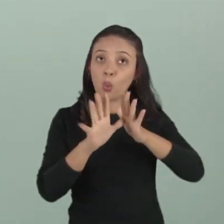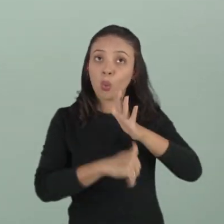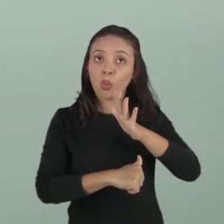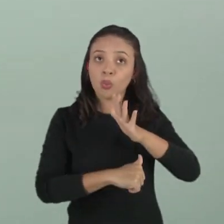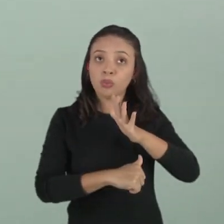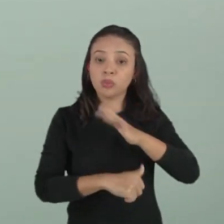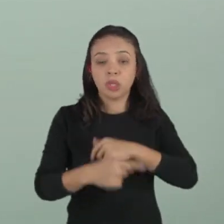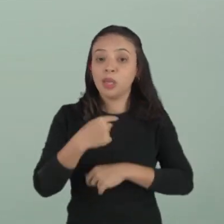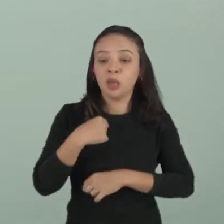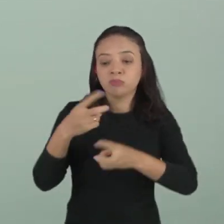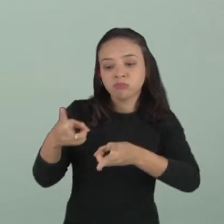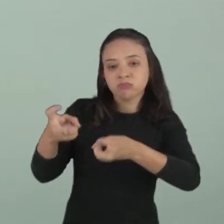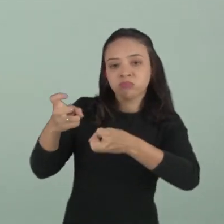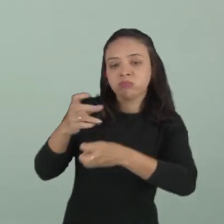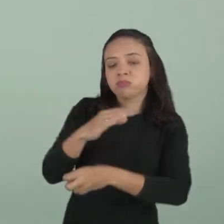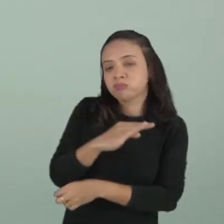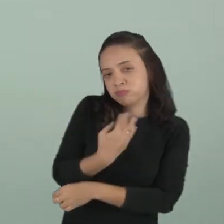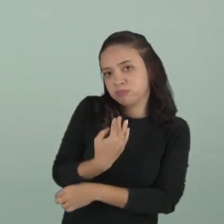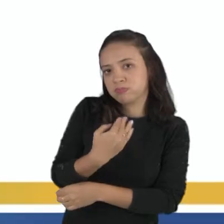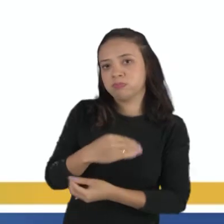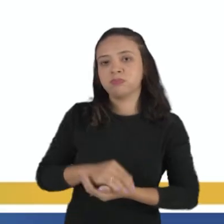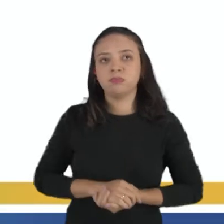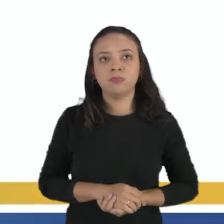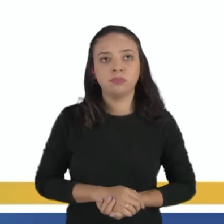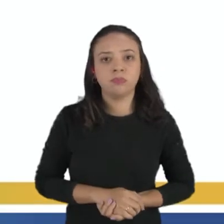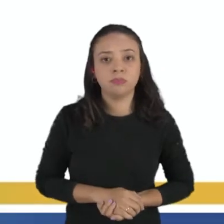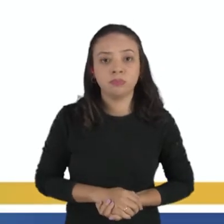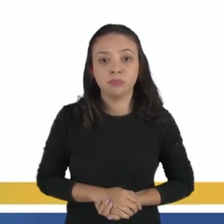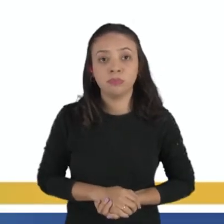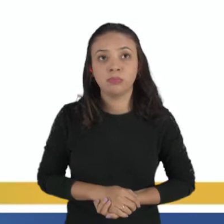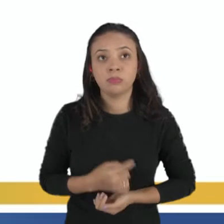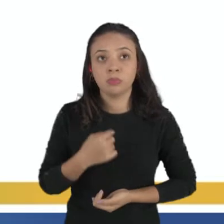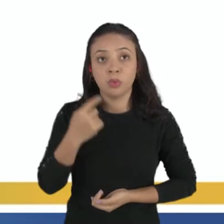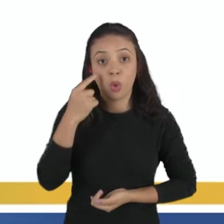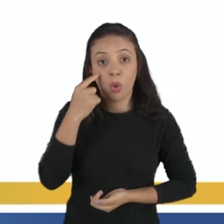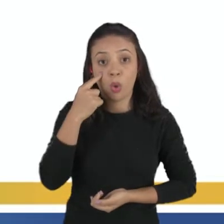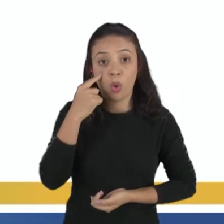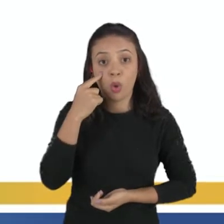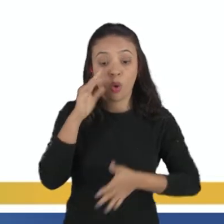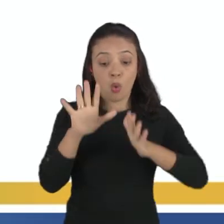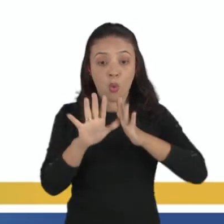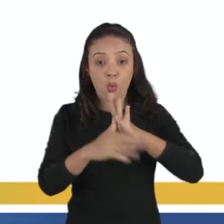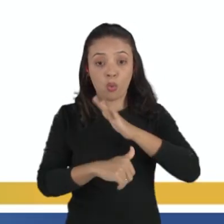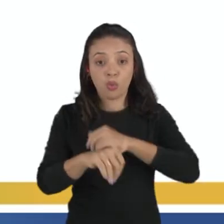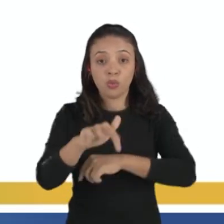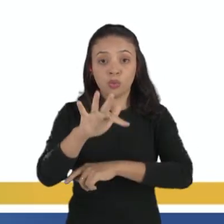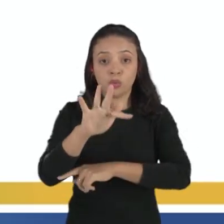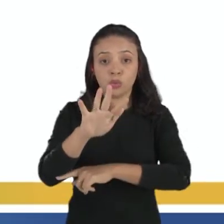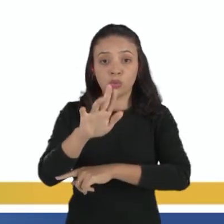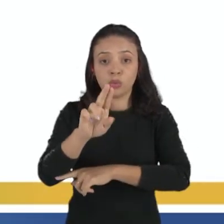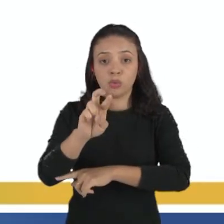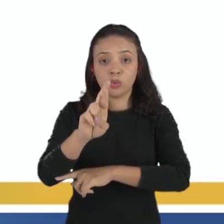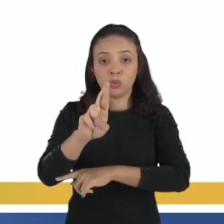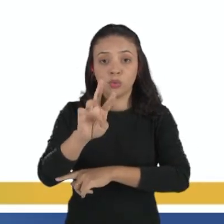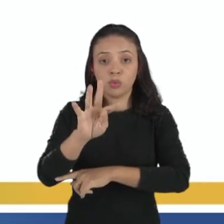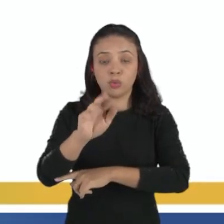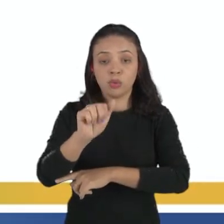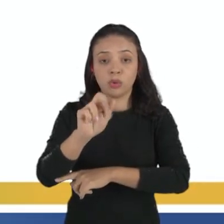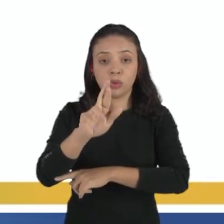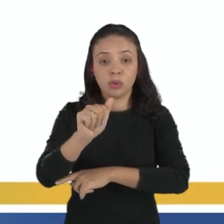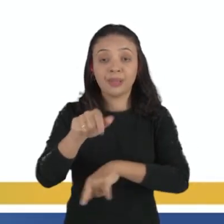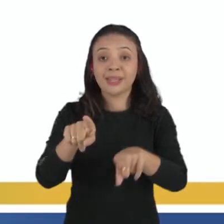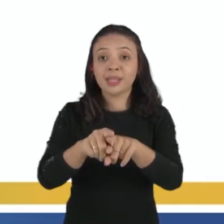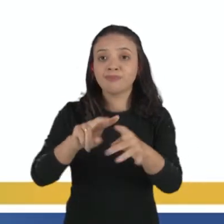furtara, eu a via morrer. Olha o furtara. Furtara também indica